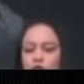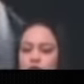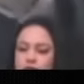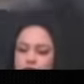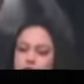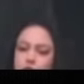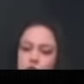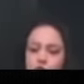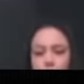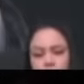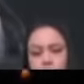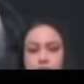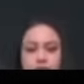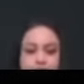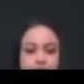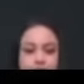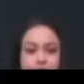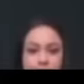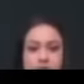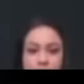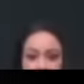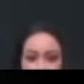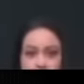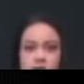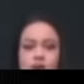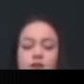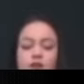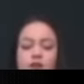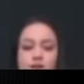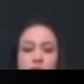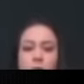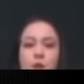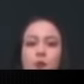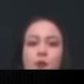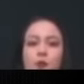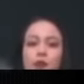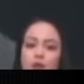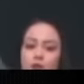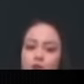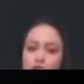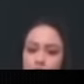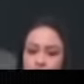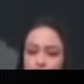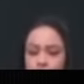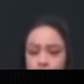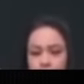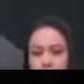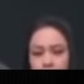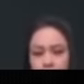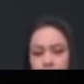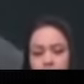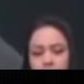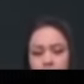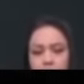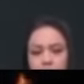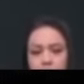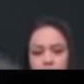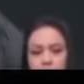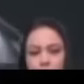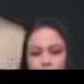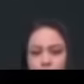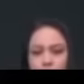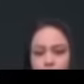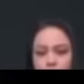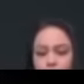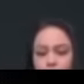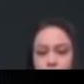de justiça. É esse o tempero. Ora, por que que nós admitimos esse debate da coisa julgada